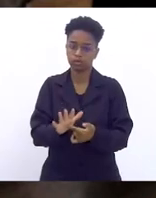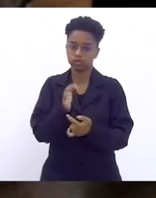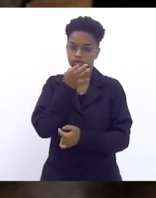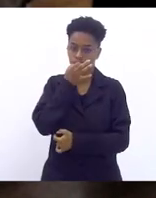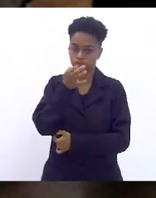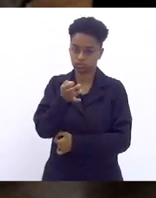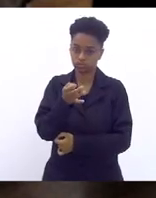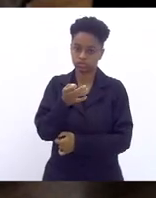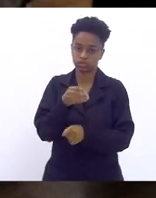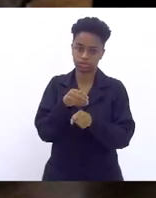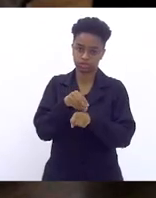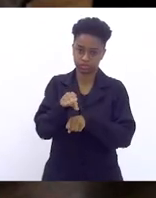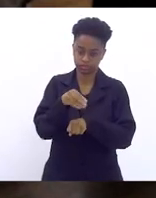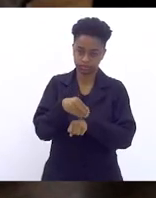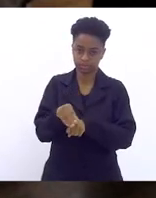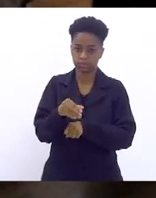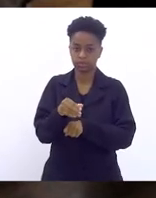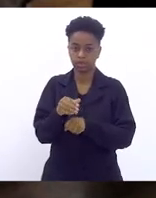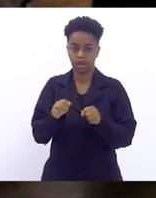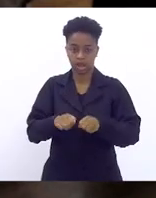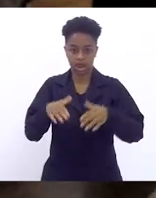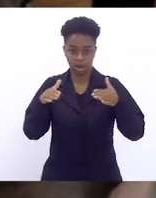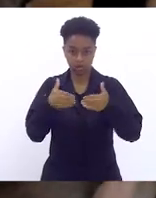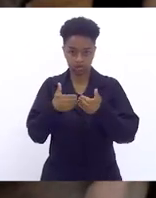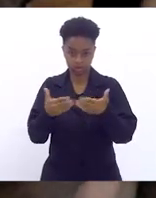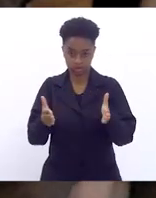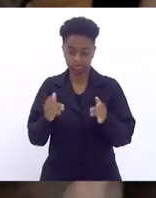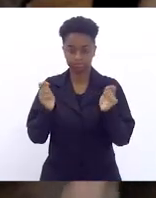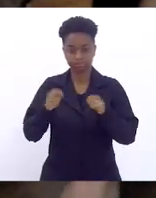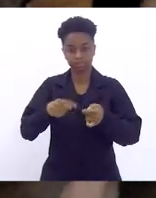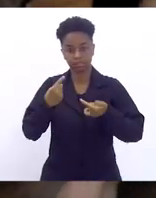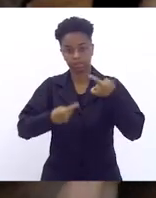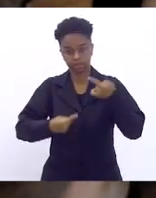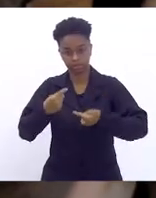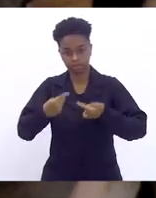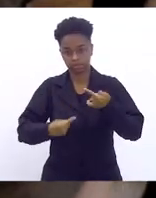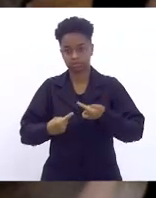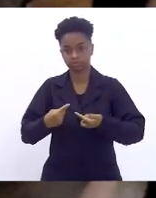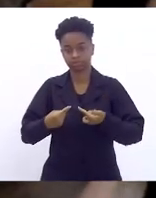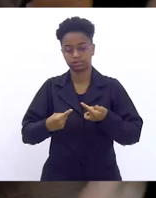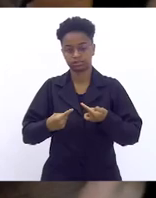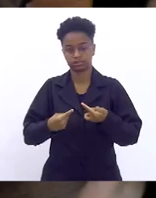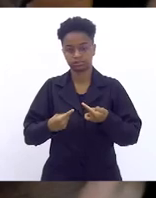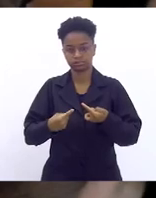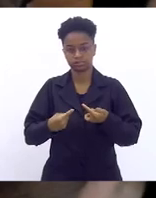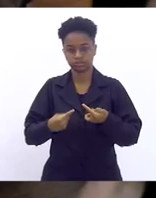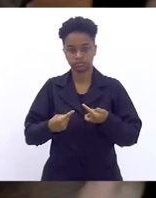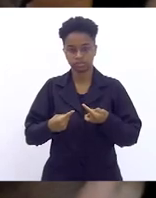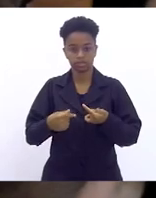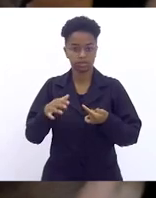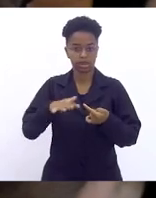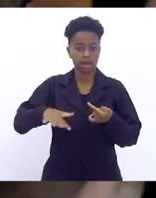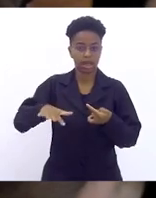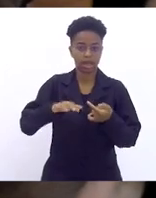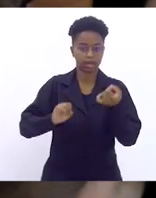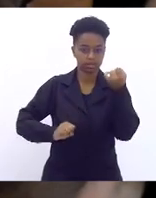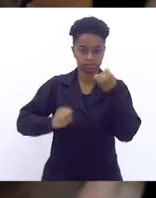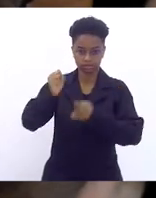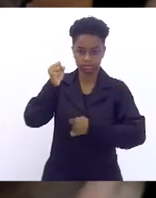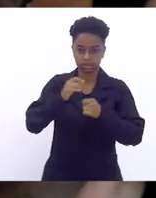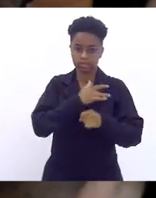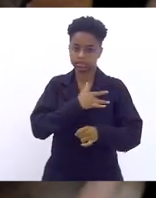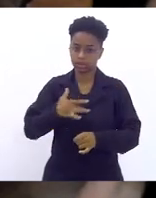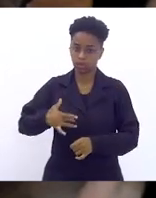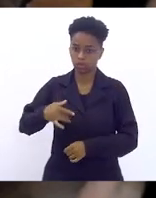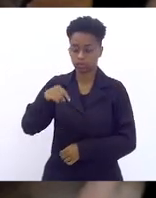uma audiência pública é para estar debatendo complexo industrial da saúde no